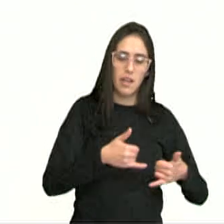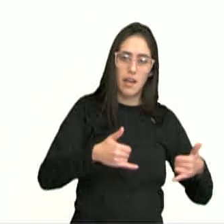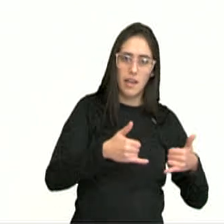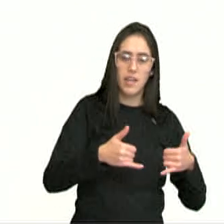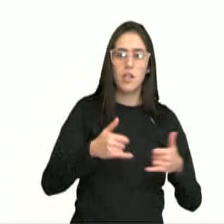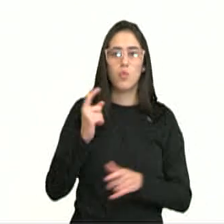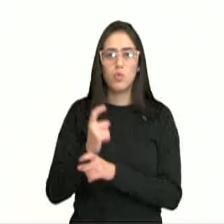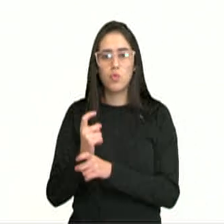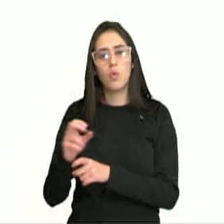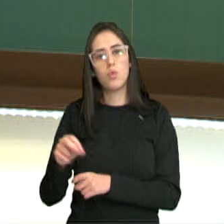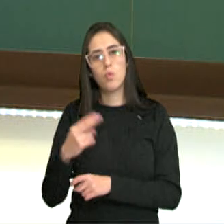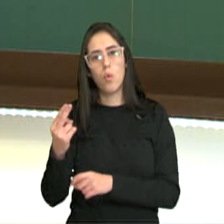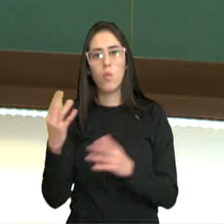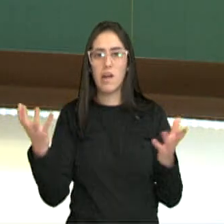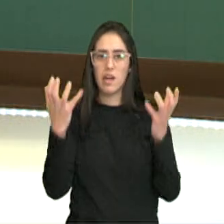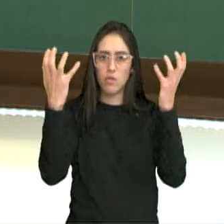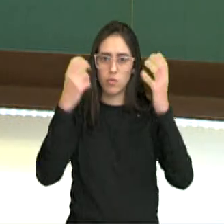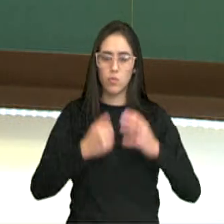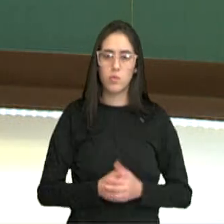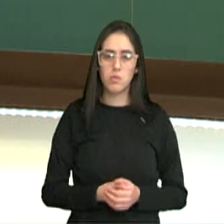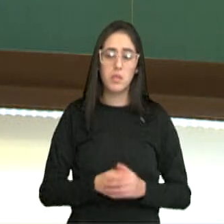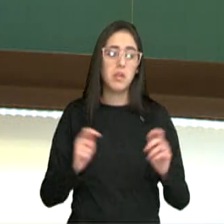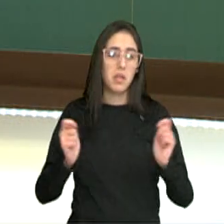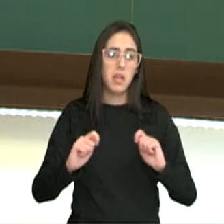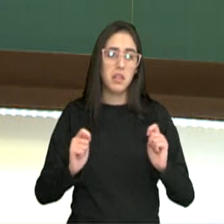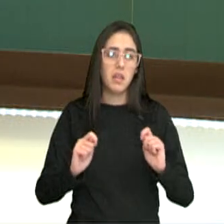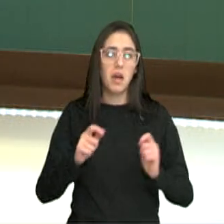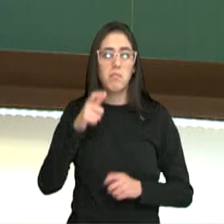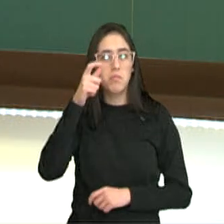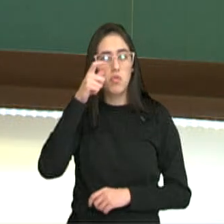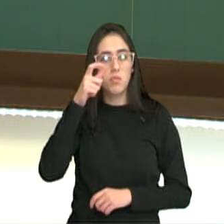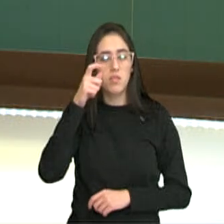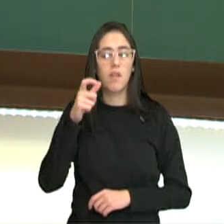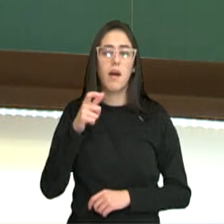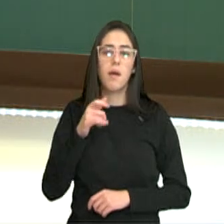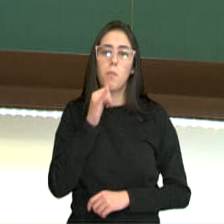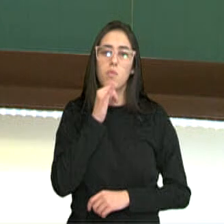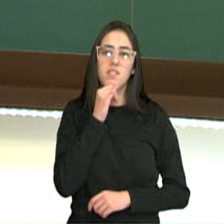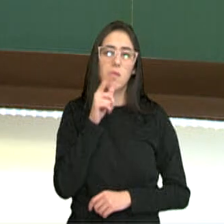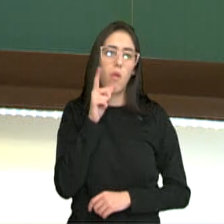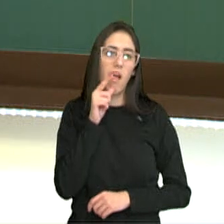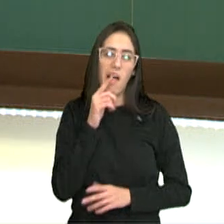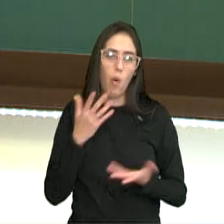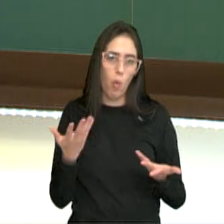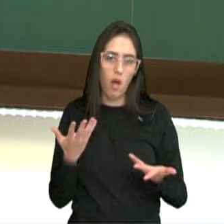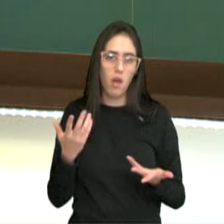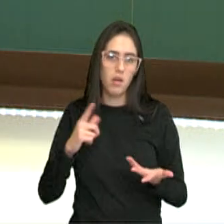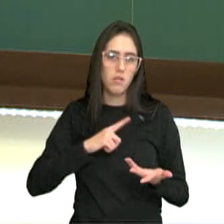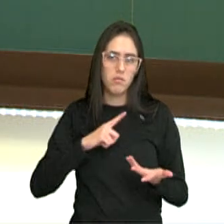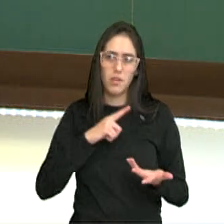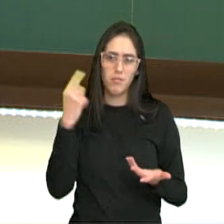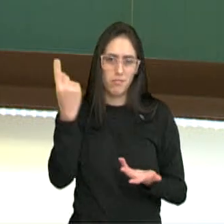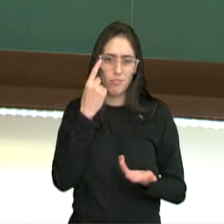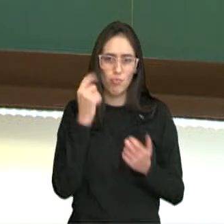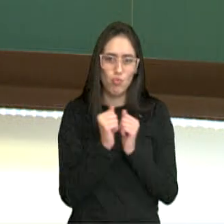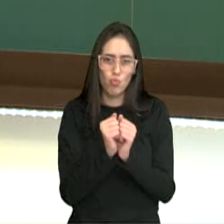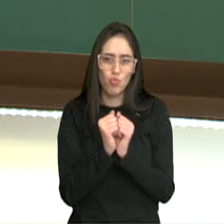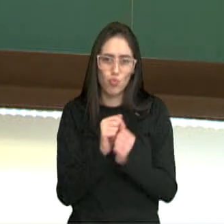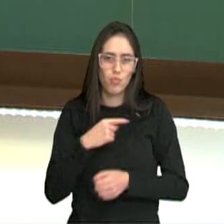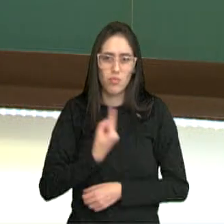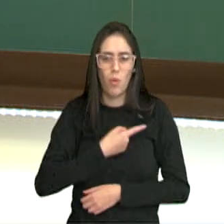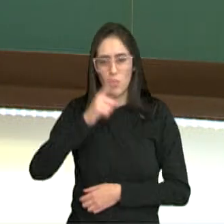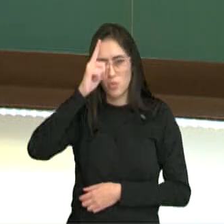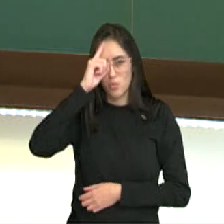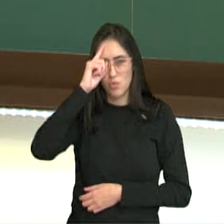sólido e no estado gasoso. A gente pode confirmar isso observando aí a água, que é uma substância que está sempre muito presente nos nossos